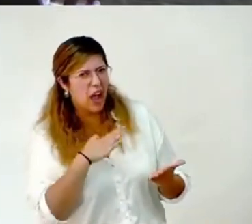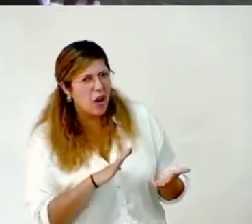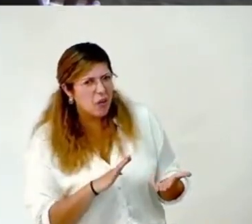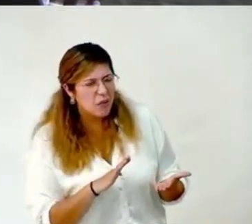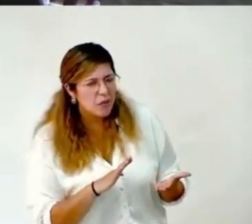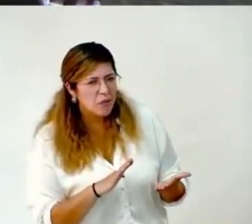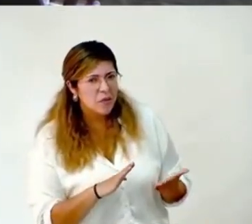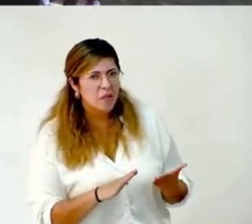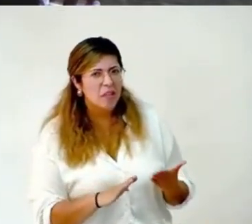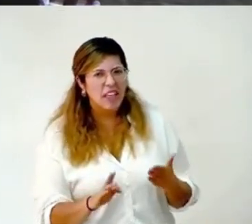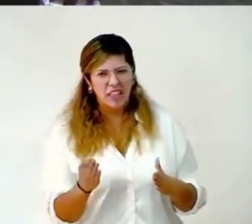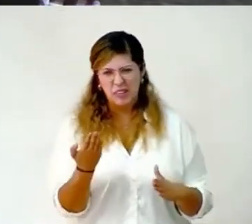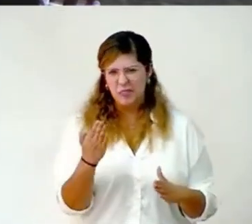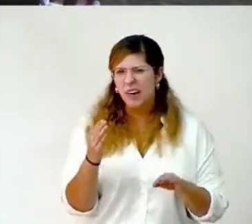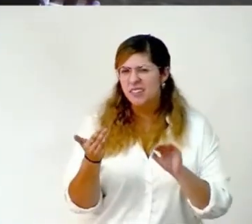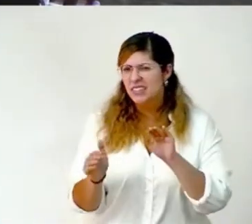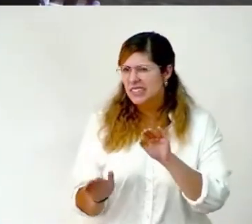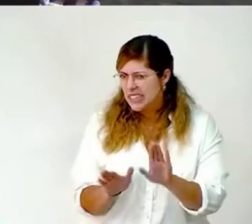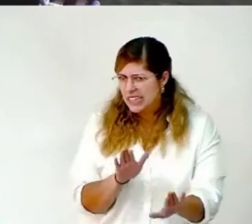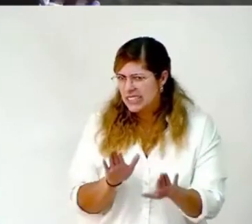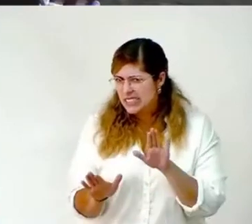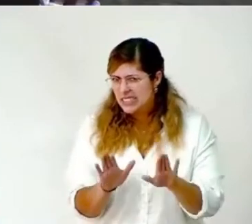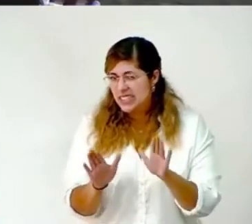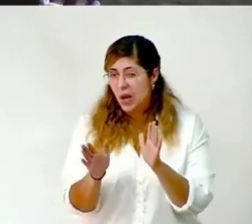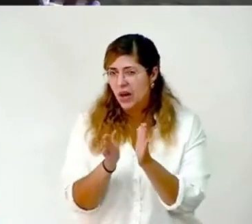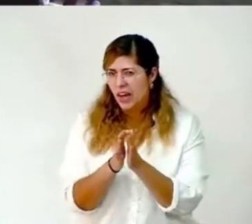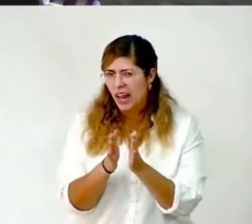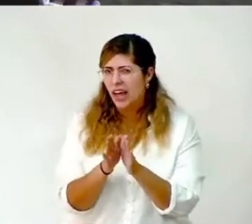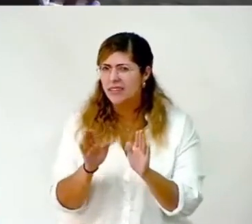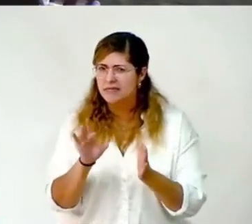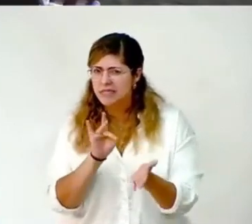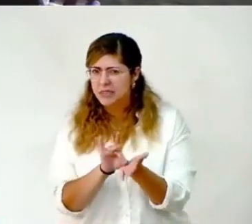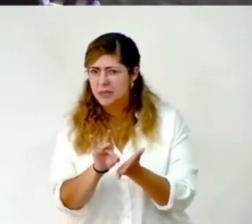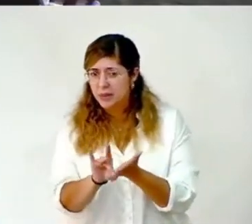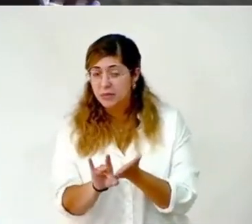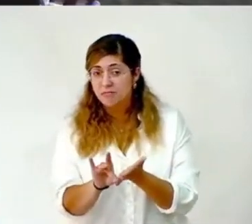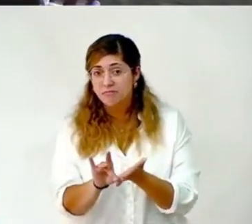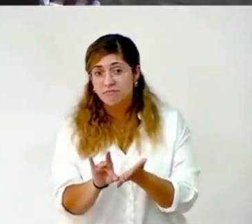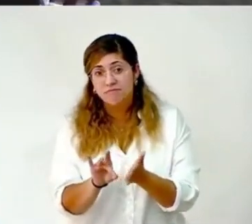aqueles que são nossos inimigos? E o que eu posso dizer a você é